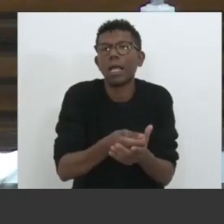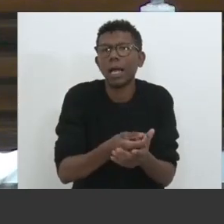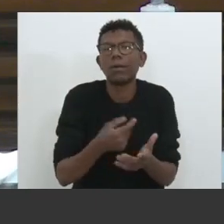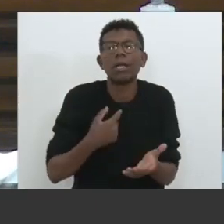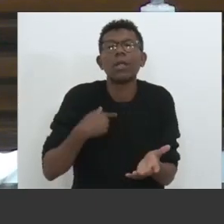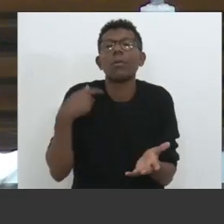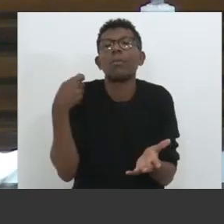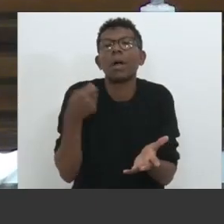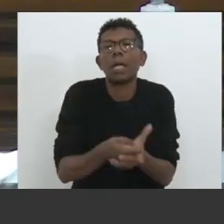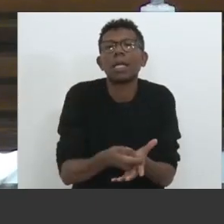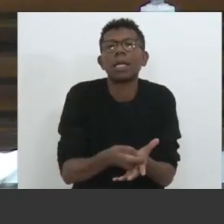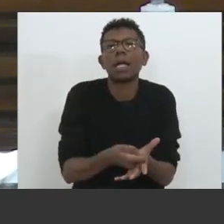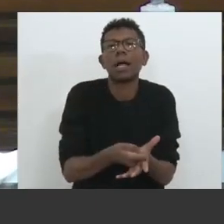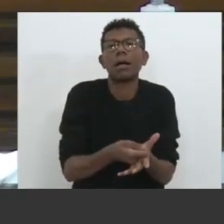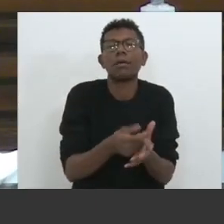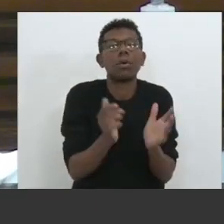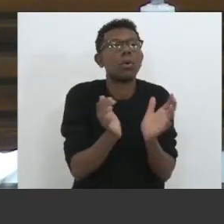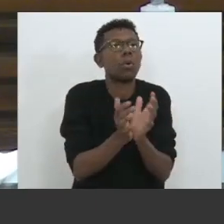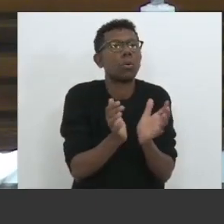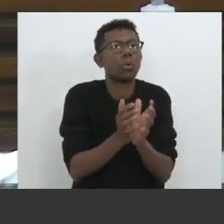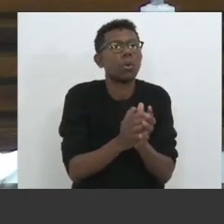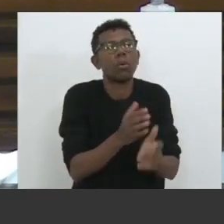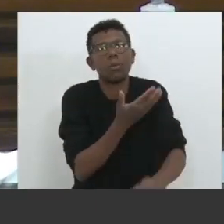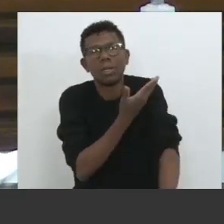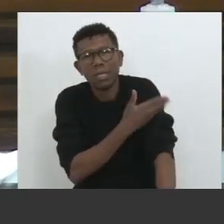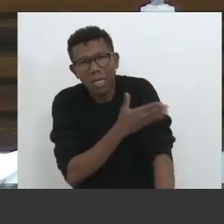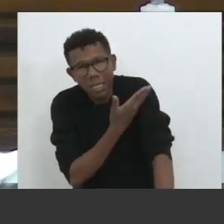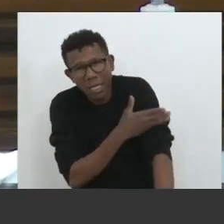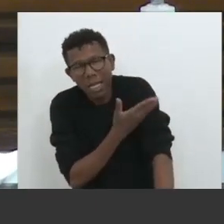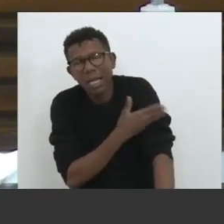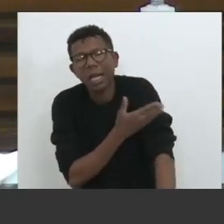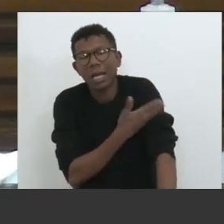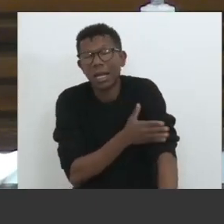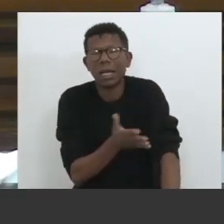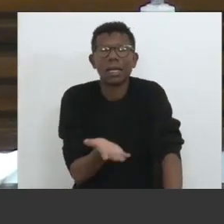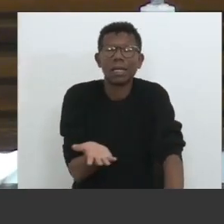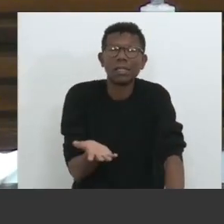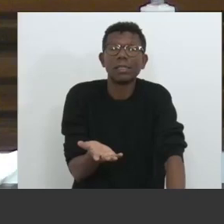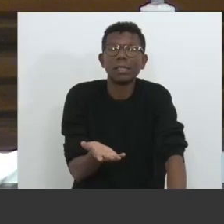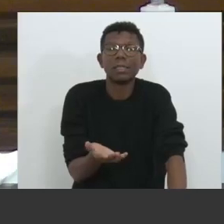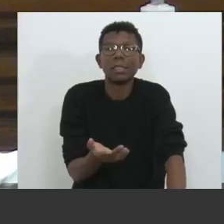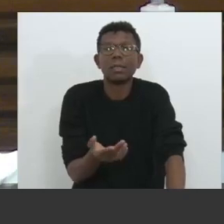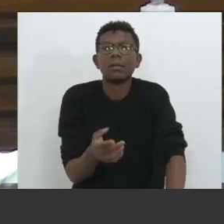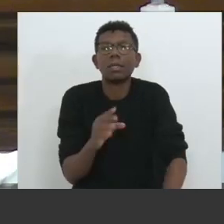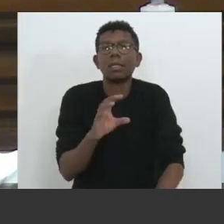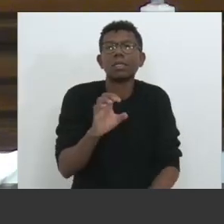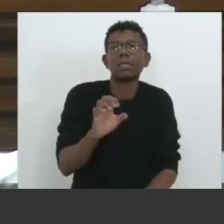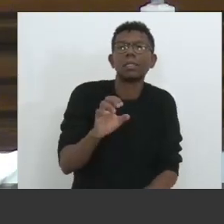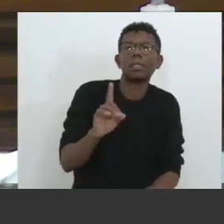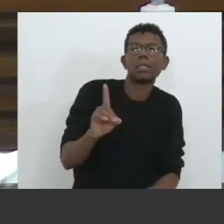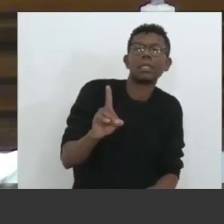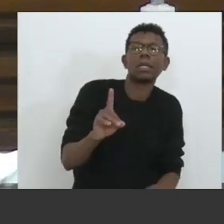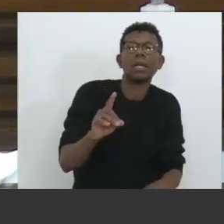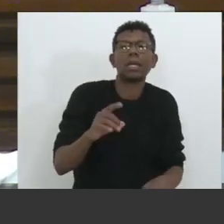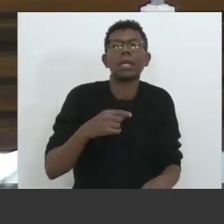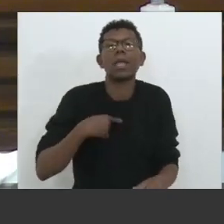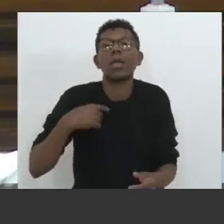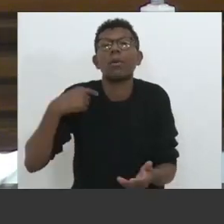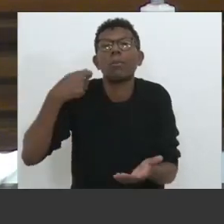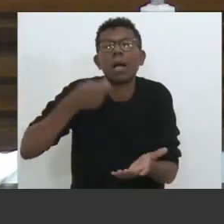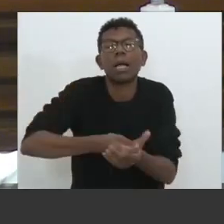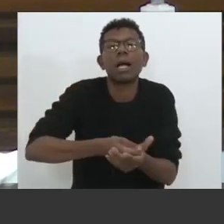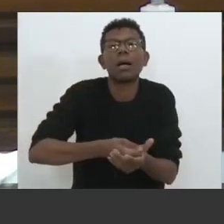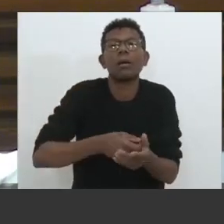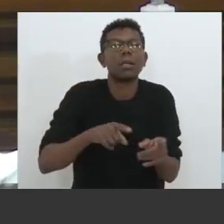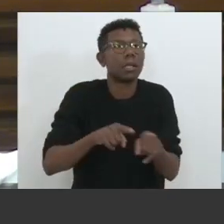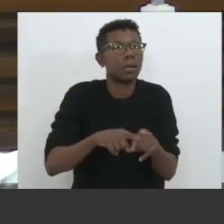banda ensaiar gravar disco para tentar gravar fazer fazer fazer o CD eu que pagava a banda e eu paguei também para elizan campeiro